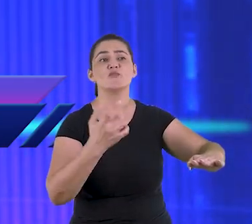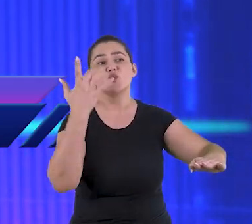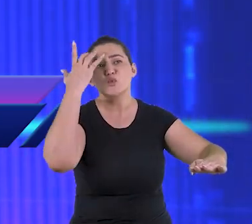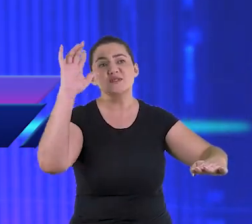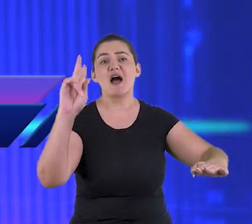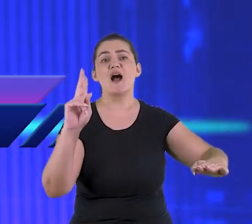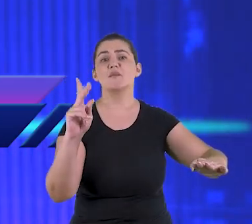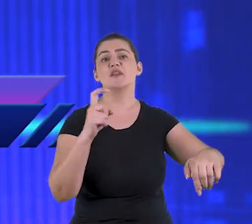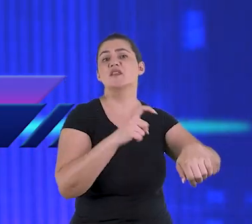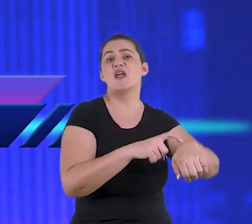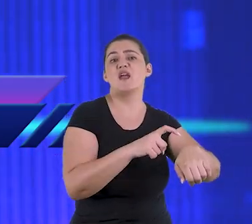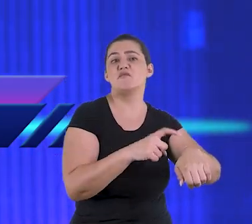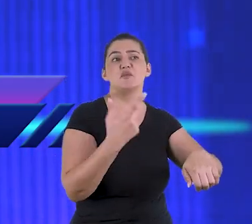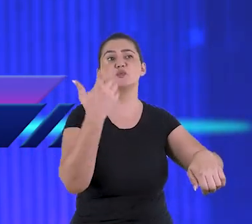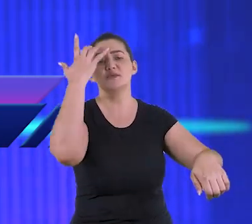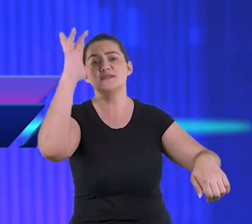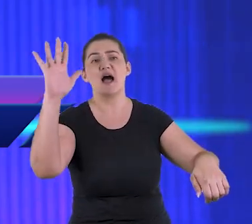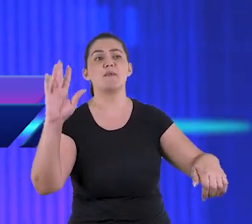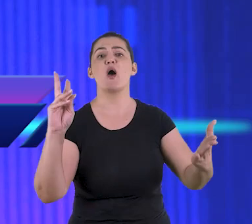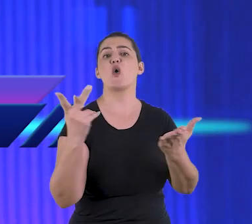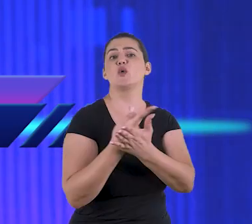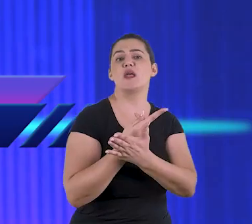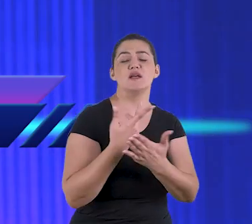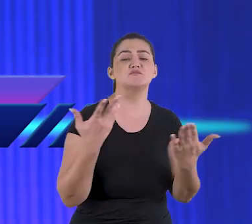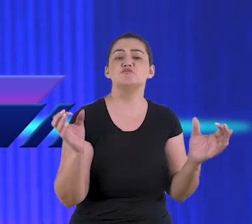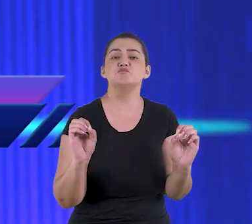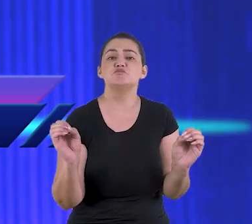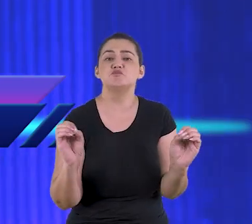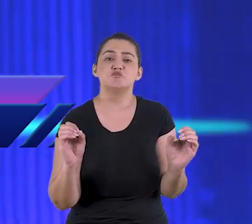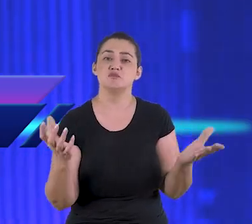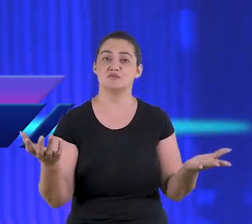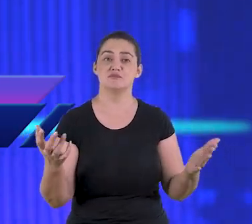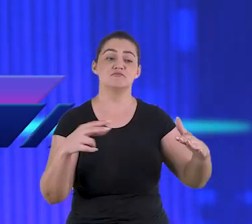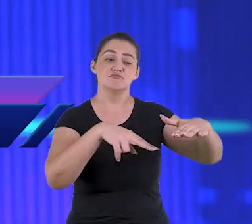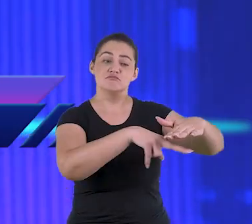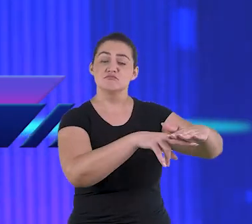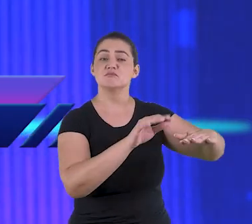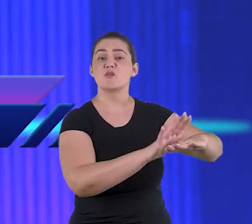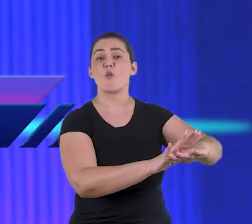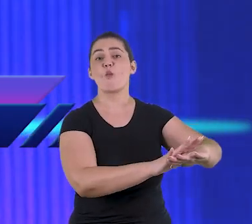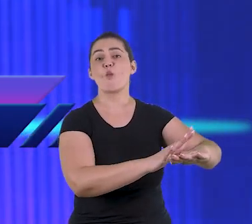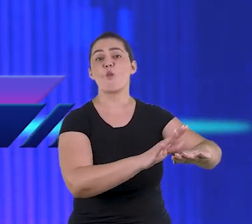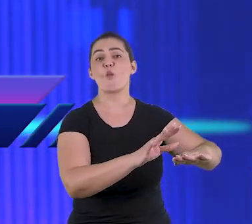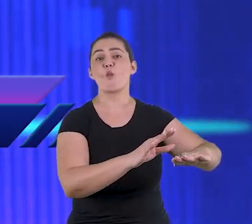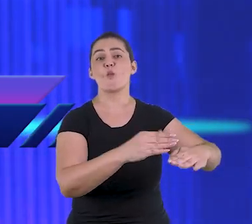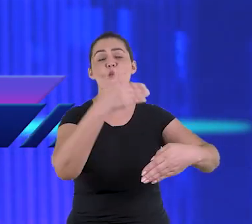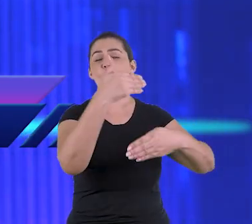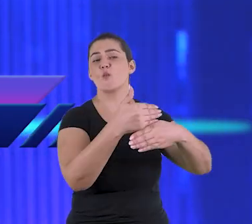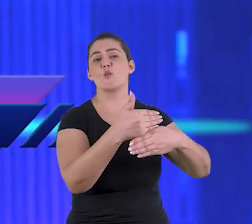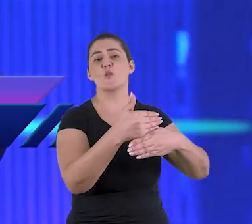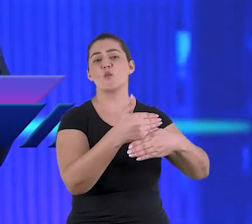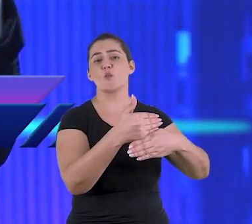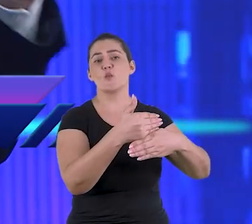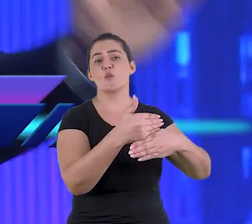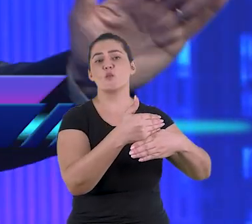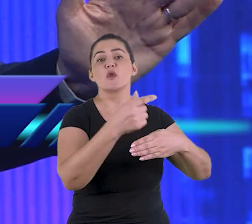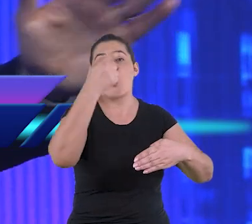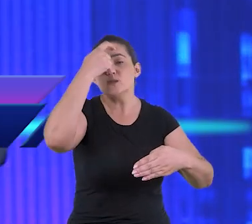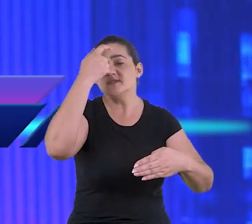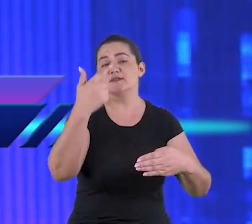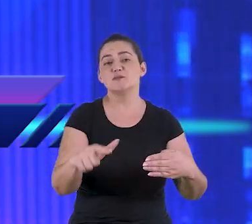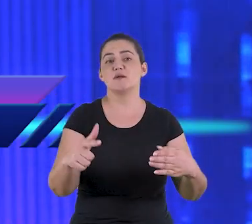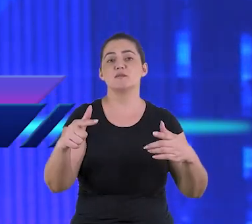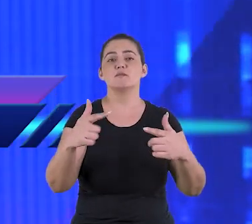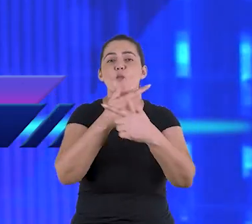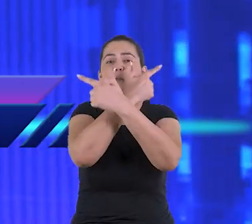está descansando. Já não tem nem mais ideia do tempo que vai passar. As pessoas que já descansam